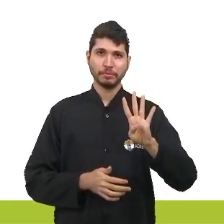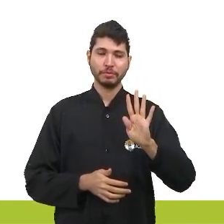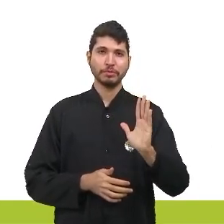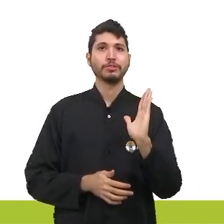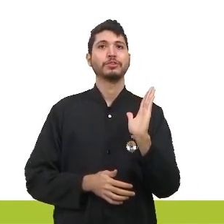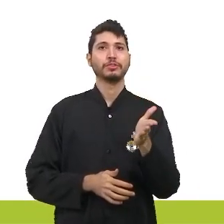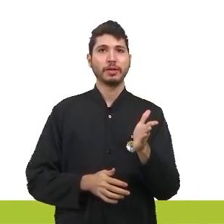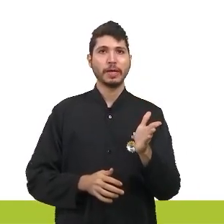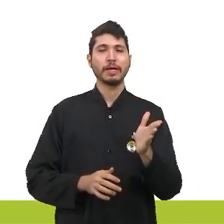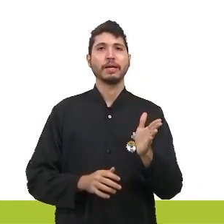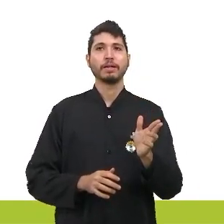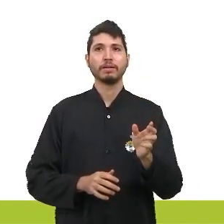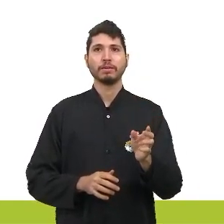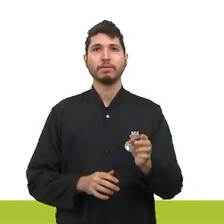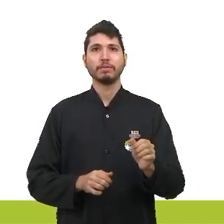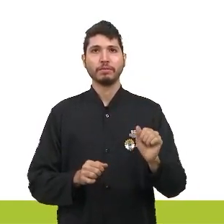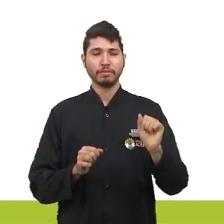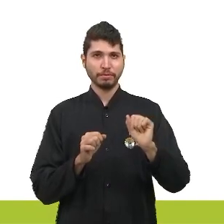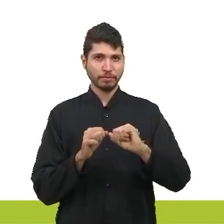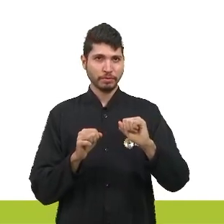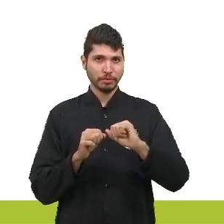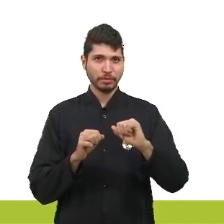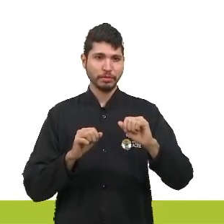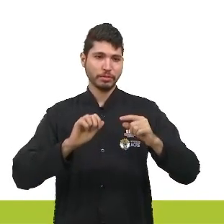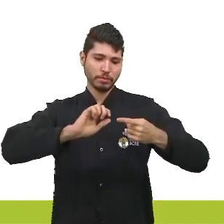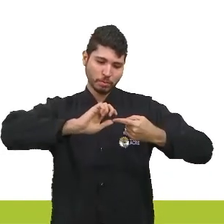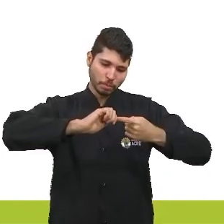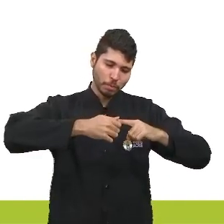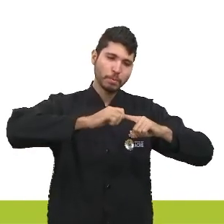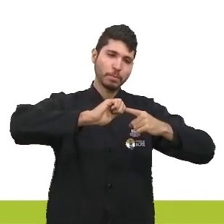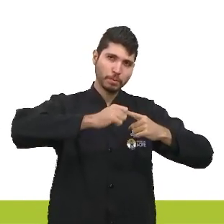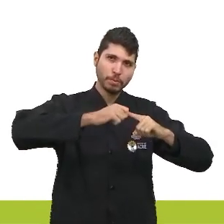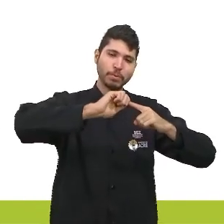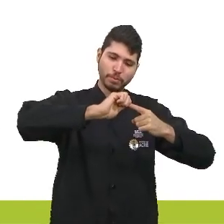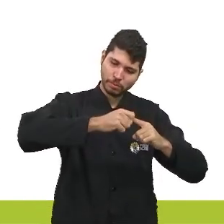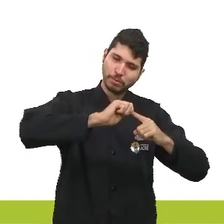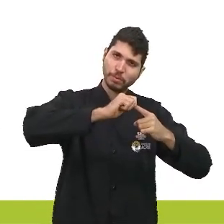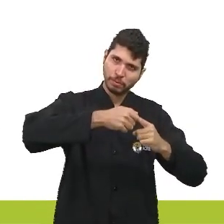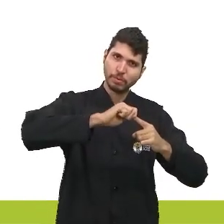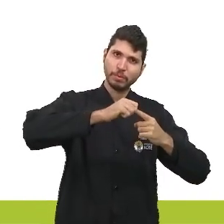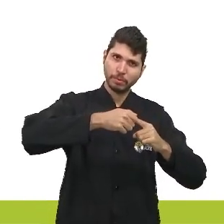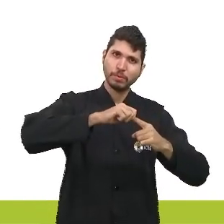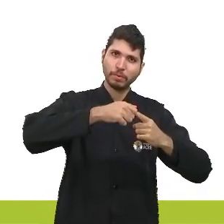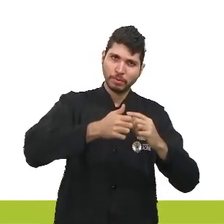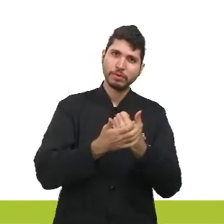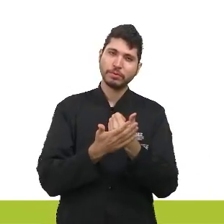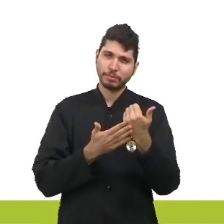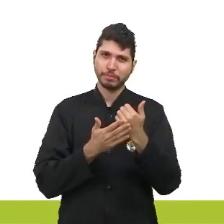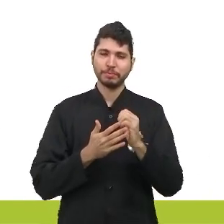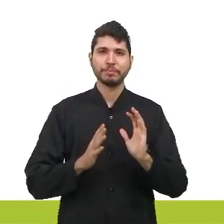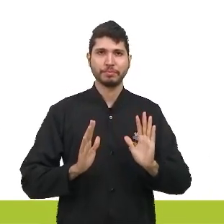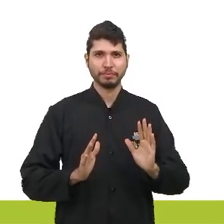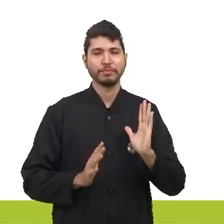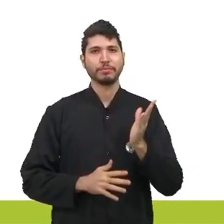estão apontados e 5 não estão apontados.